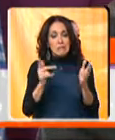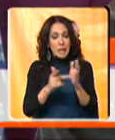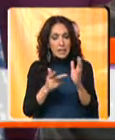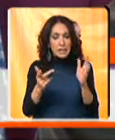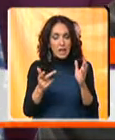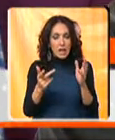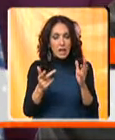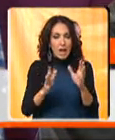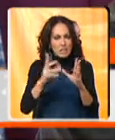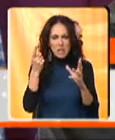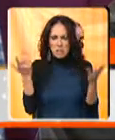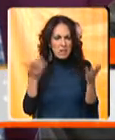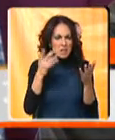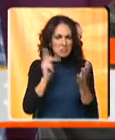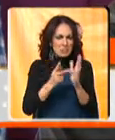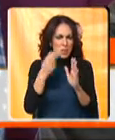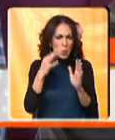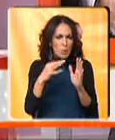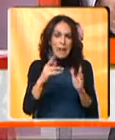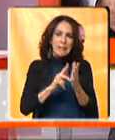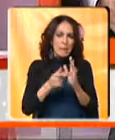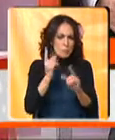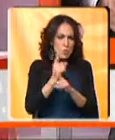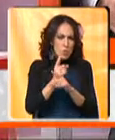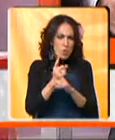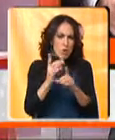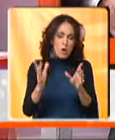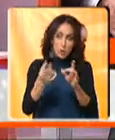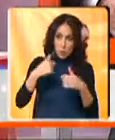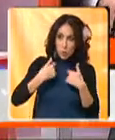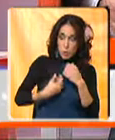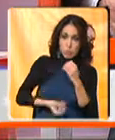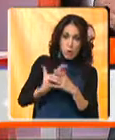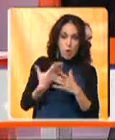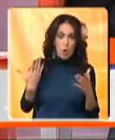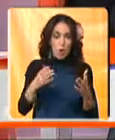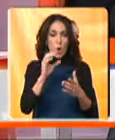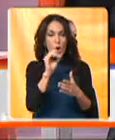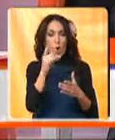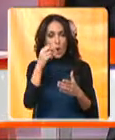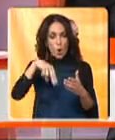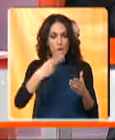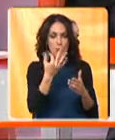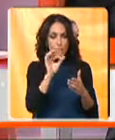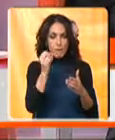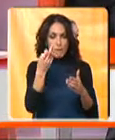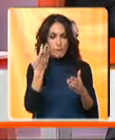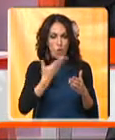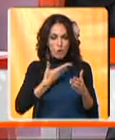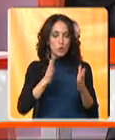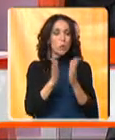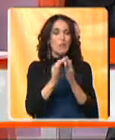extremamente avançadas. Foi uma técnica... A técnica é sempre a mesma, portanto, é a técnica criada por si, all on four. Ou seja, todos os